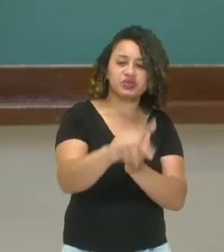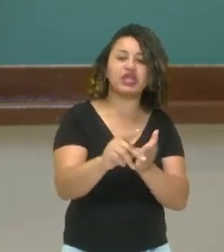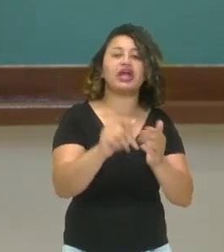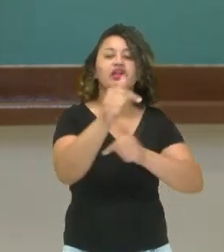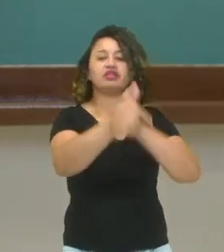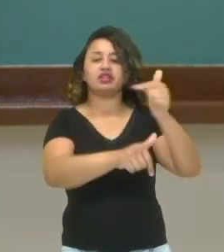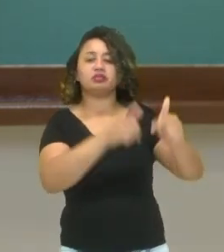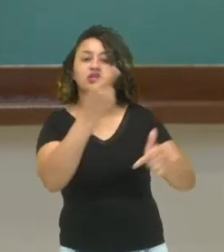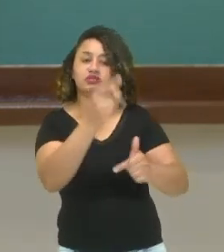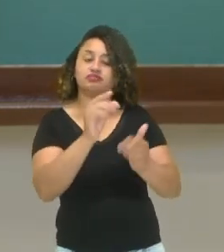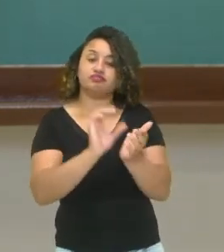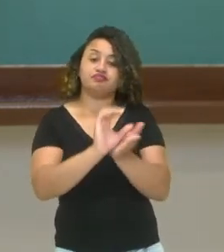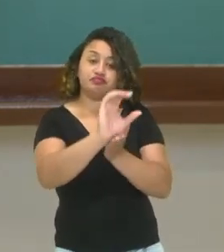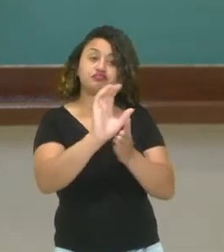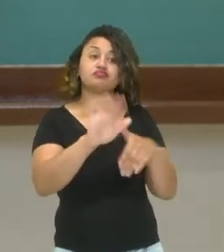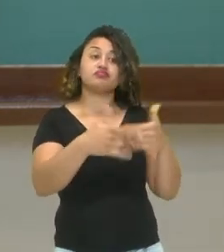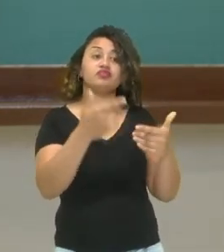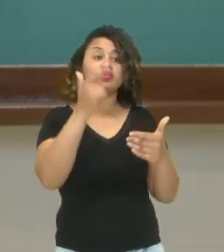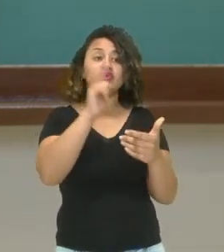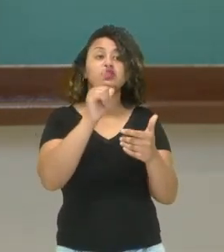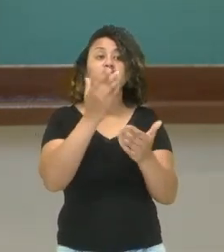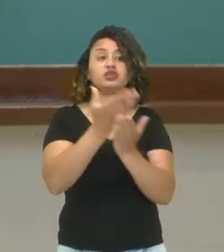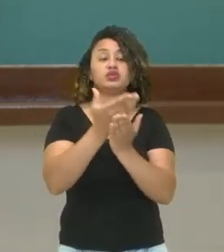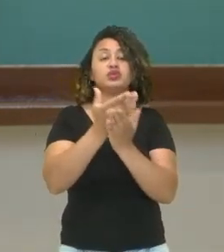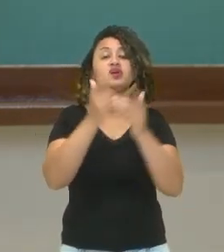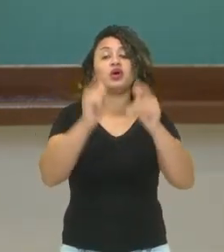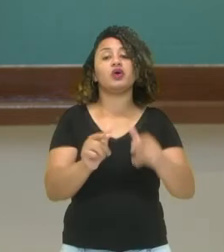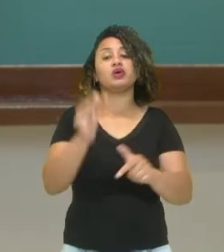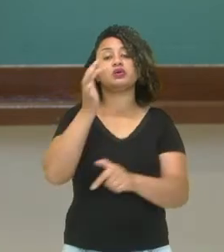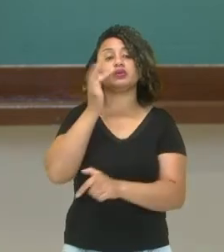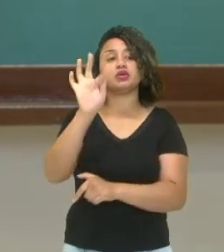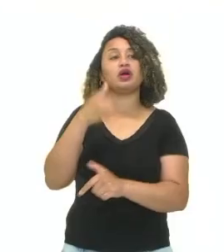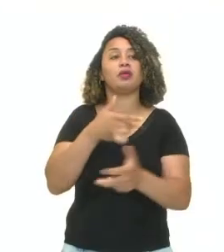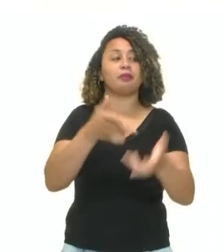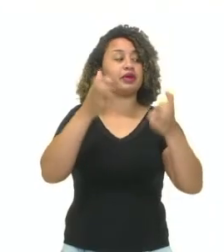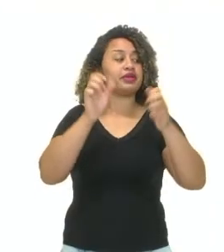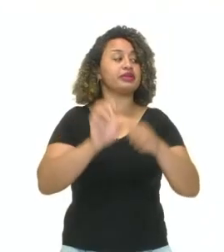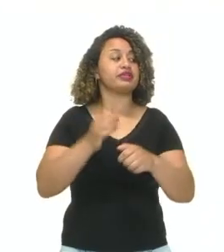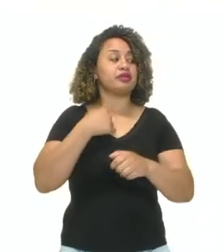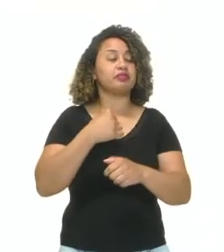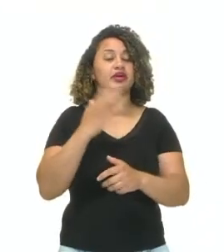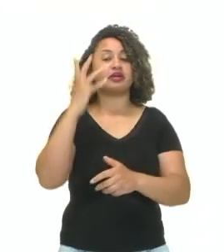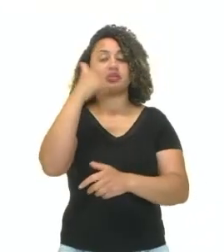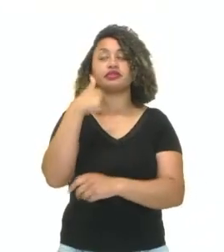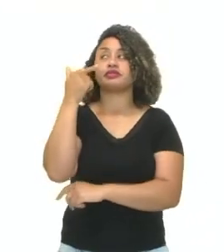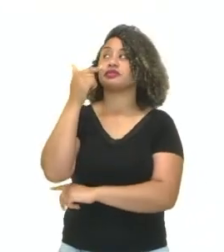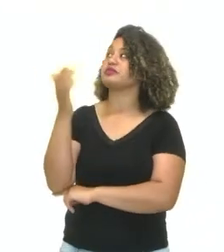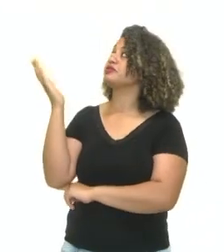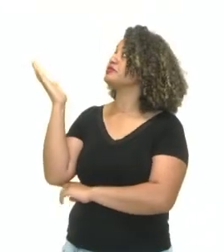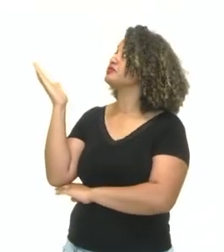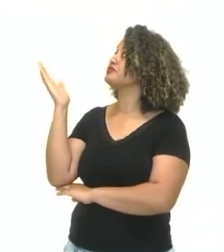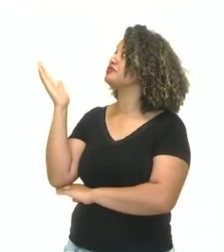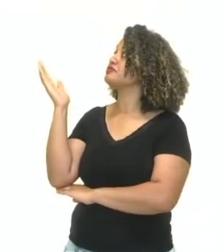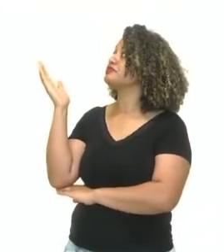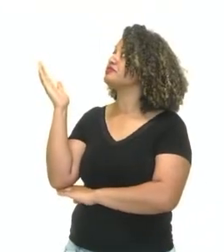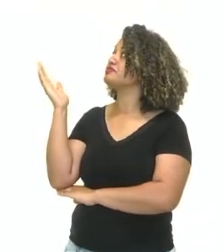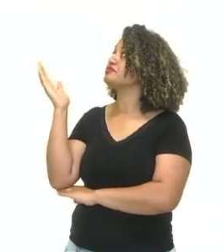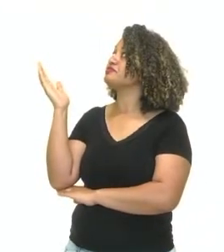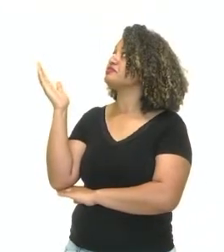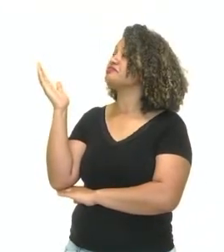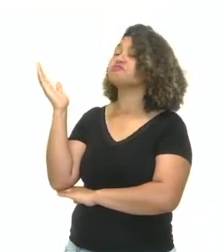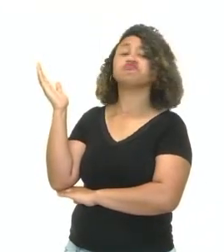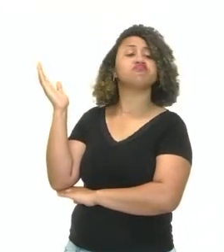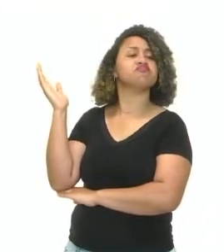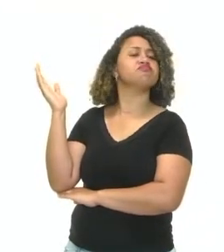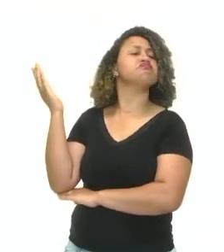mesmo, tá? E ele fez estudos, por exemplo, na França. Olha essa obra que fantástico, né? Qual que era a temática da